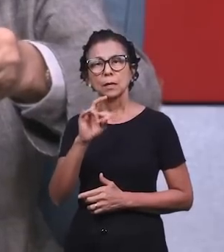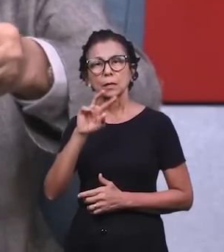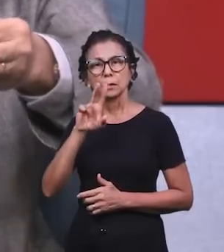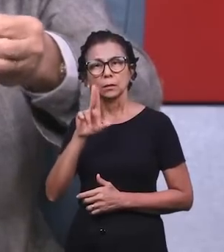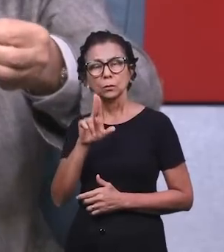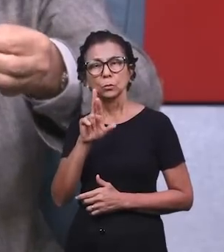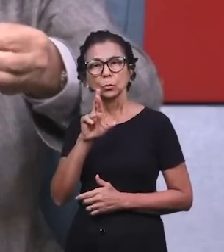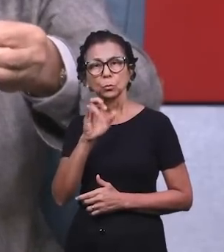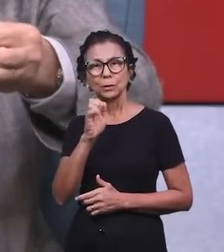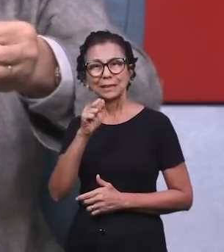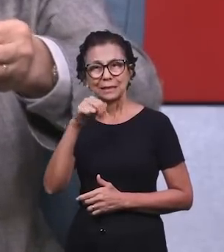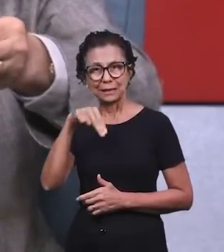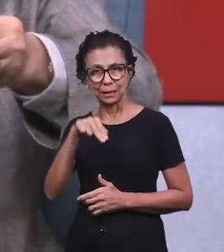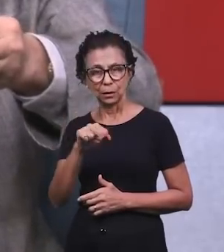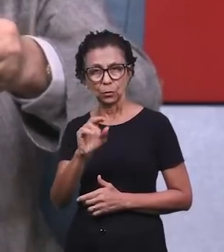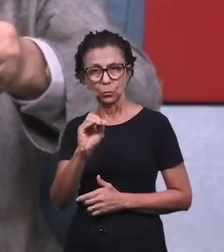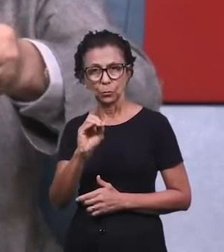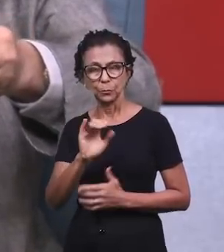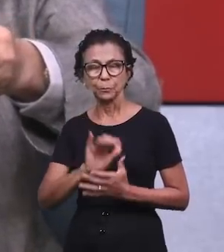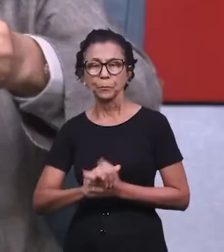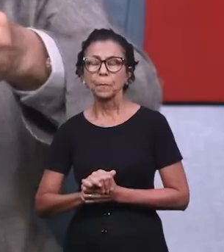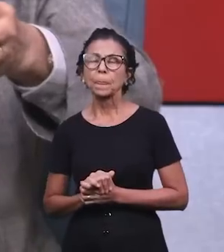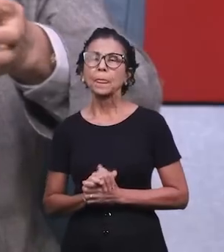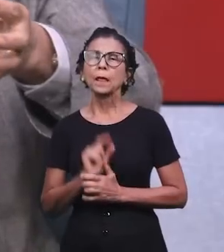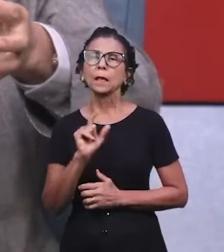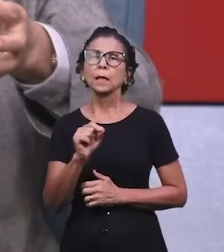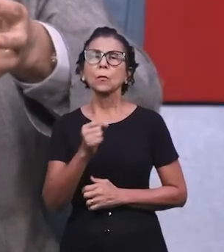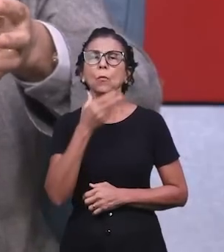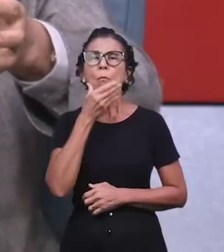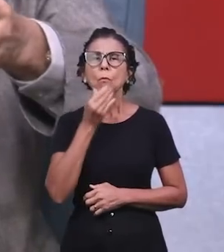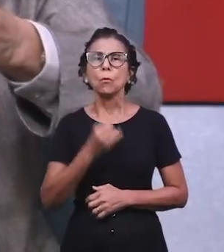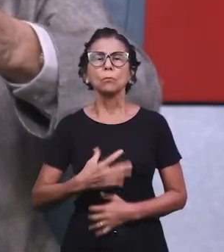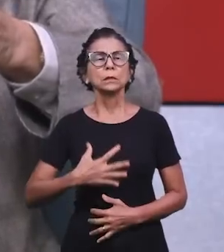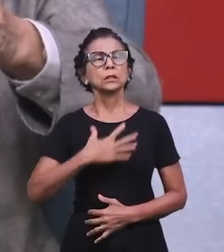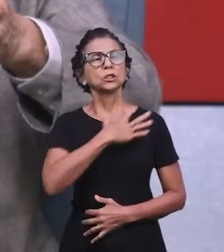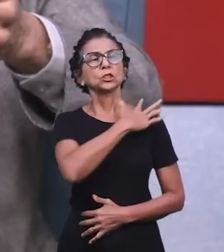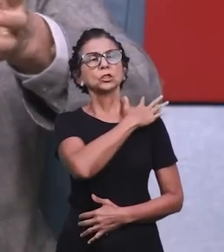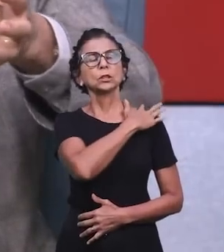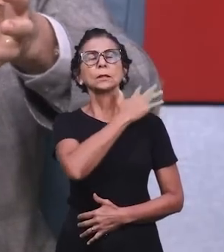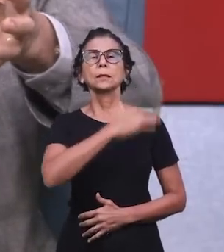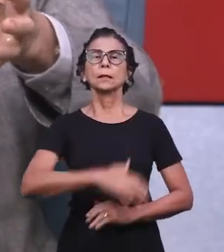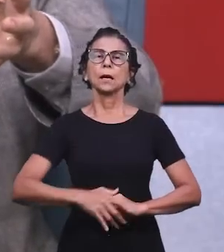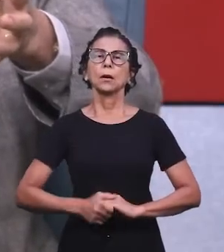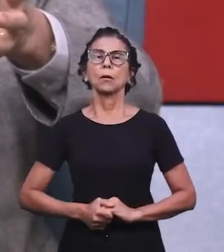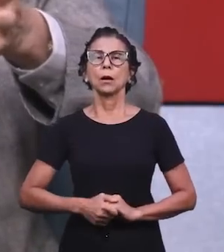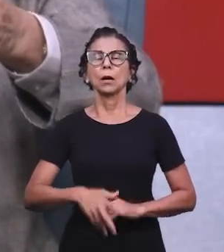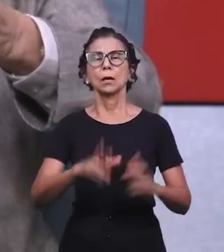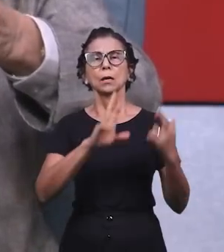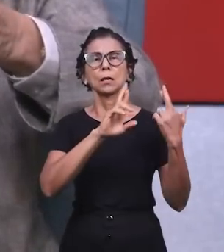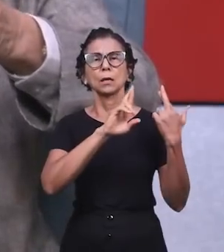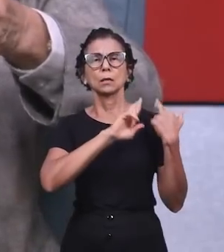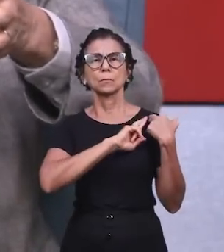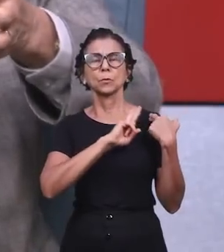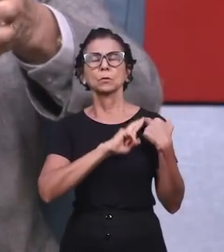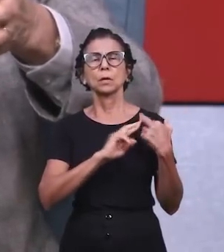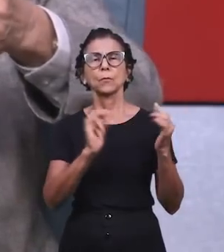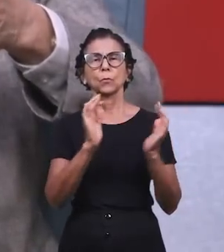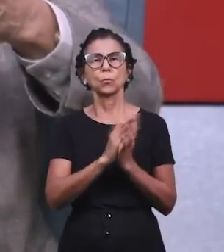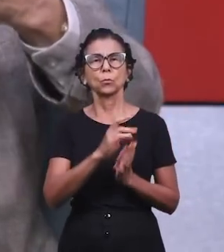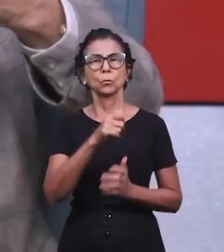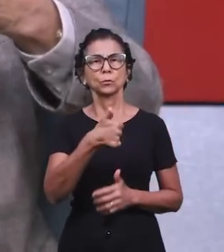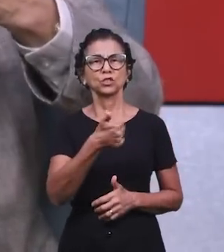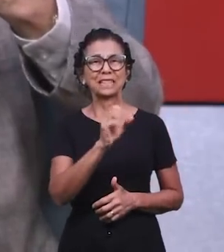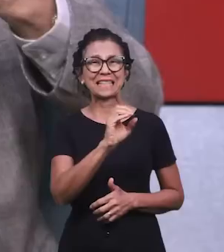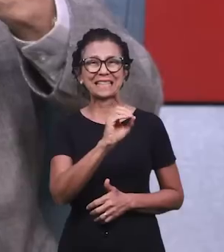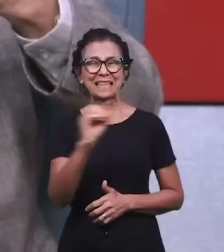Império Romano, nomeado pelo Império Romano, que comandava um grupo de em torno de 100 soldados. Ele